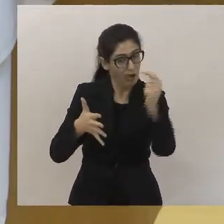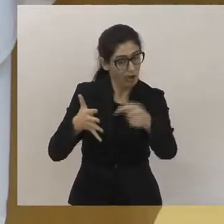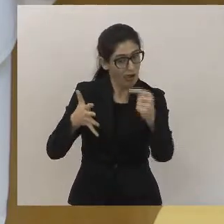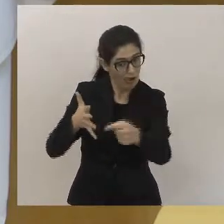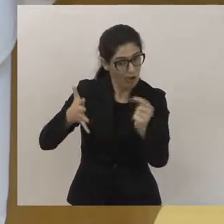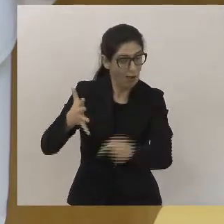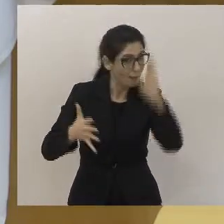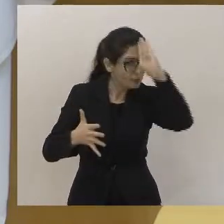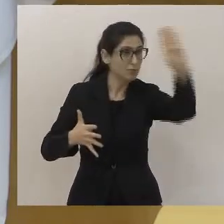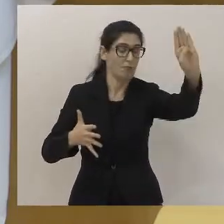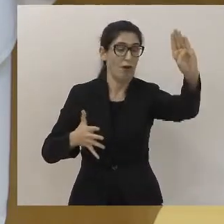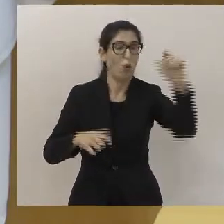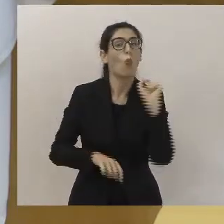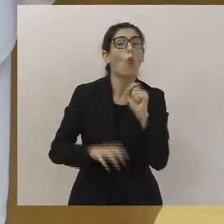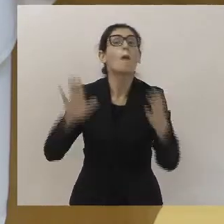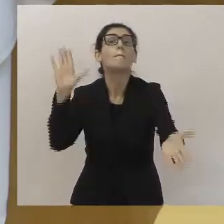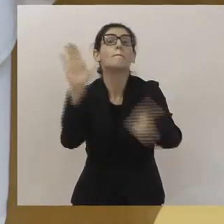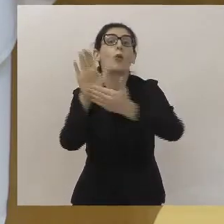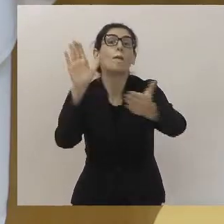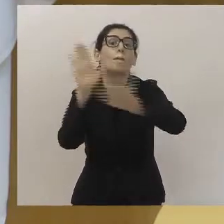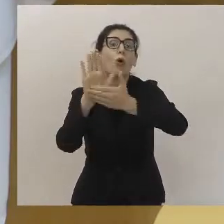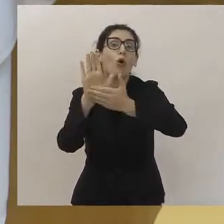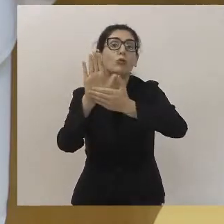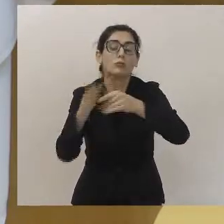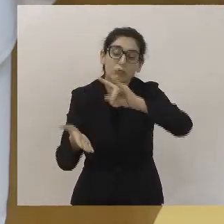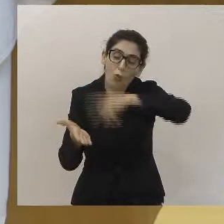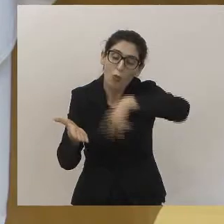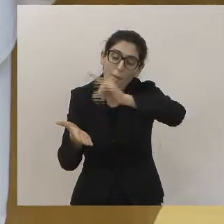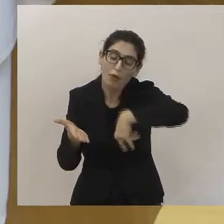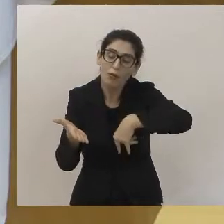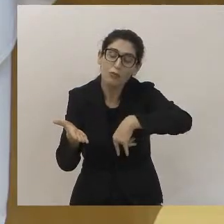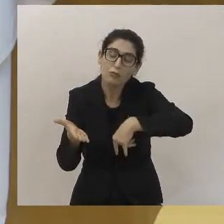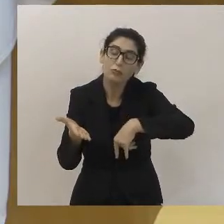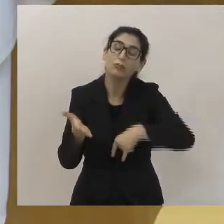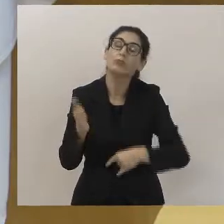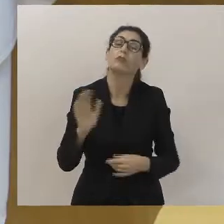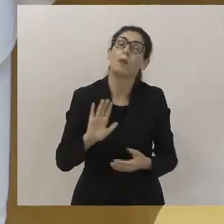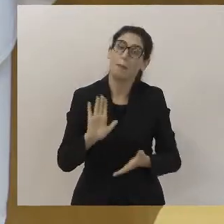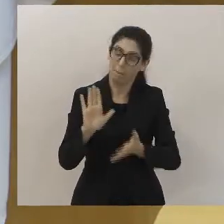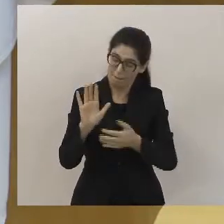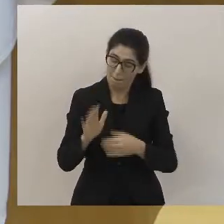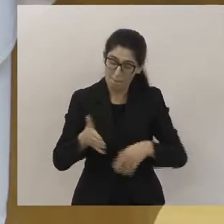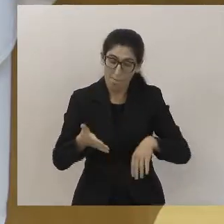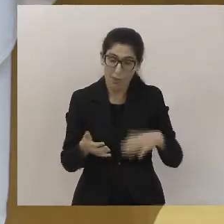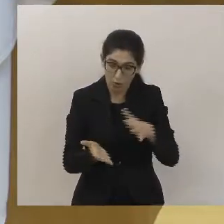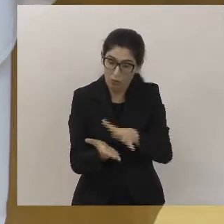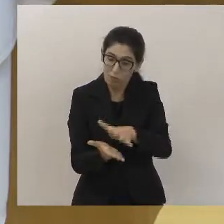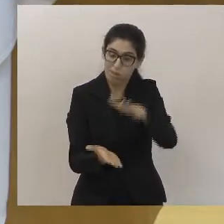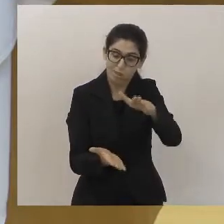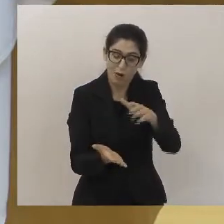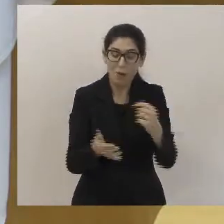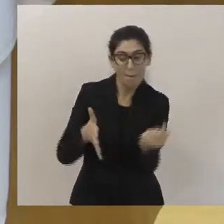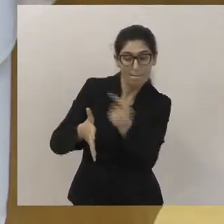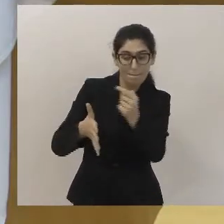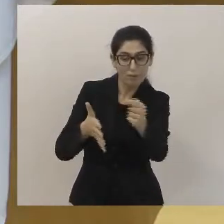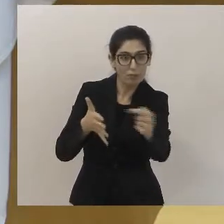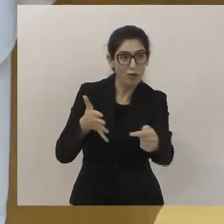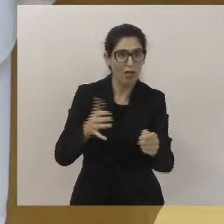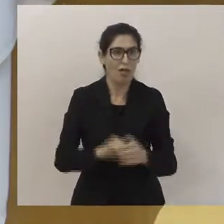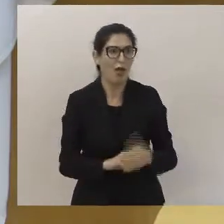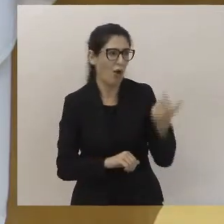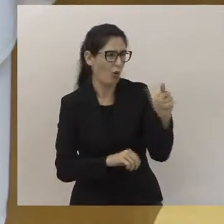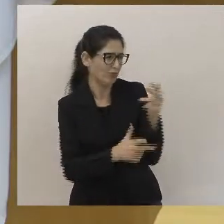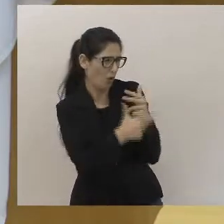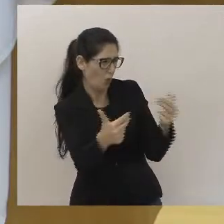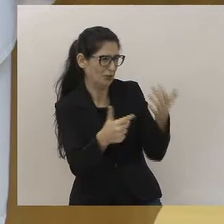definiu no seu plano de governo o que a gente não vê isso porque tem muita coisa definida aqui e foi colocada de lado e estão inventando outras coisas aí quando